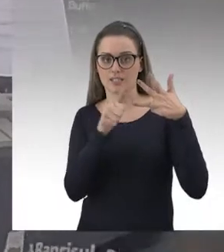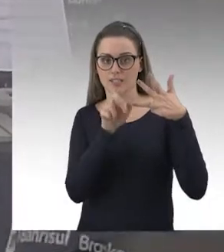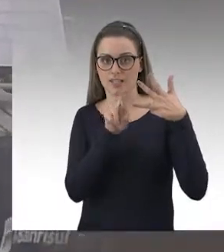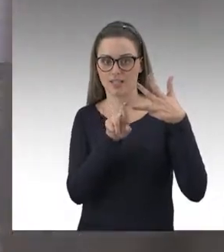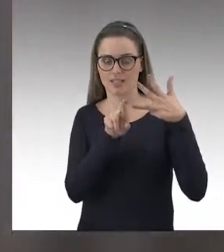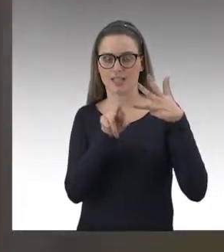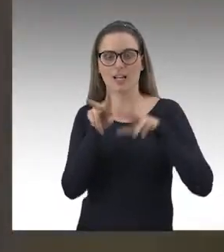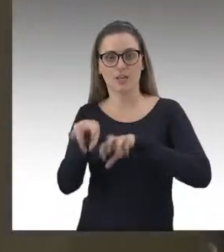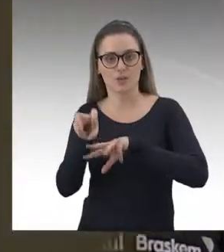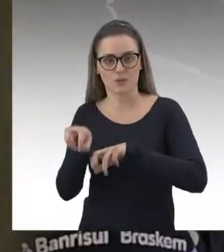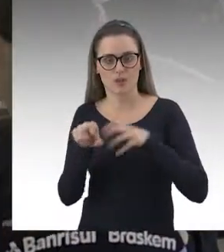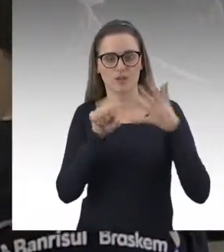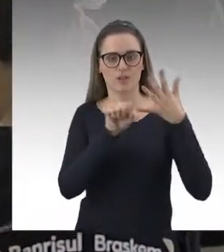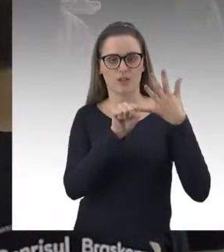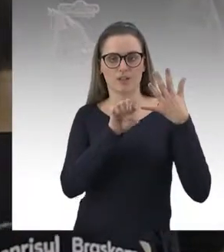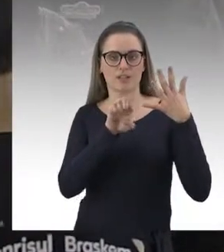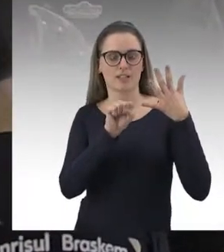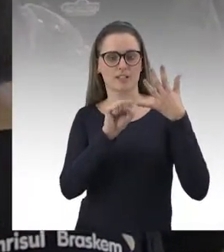SESCOP Cooperativa.